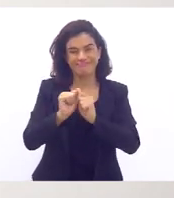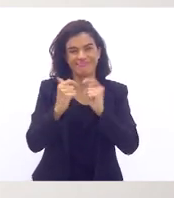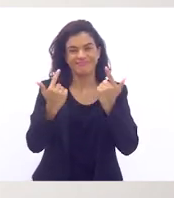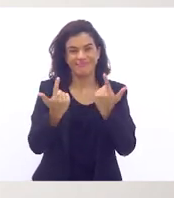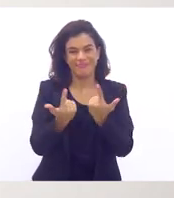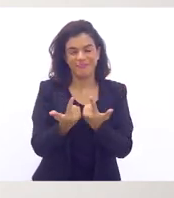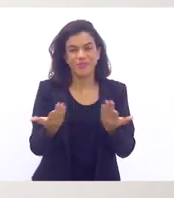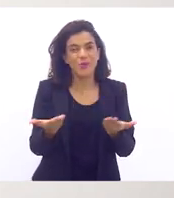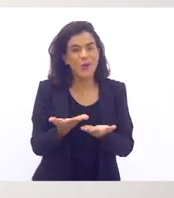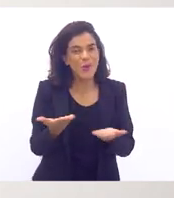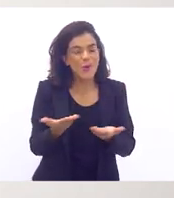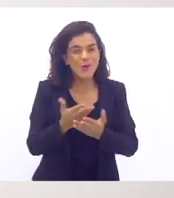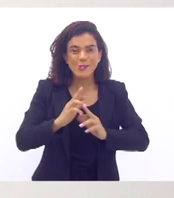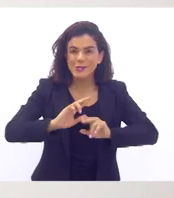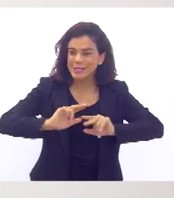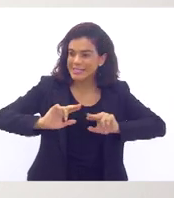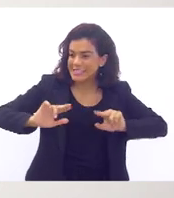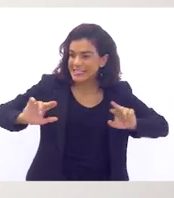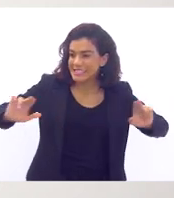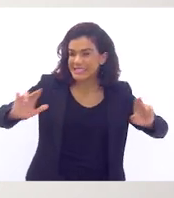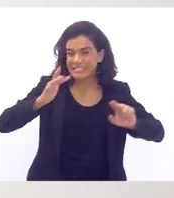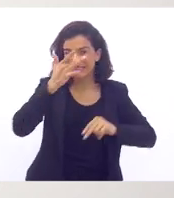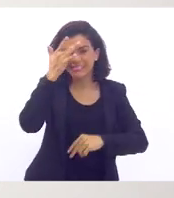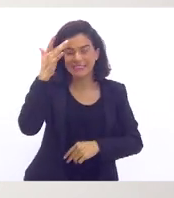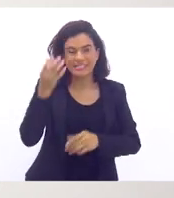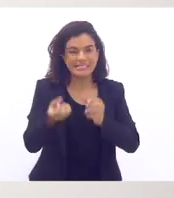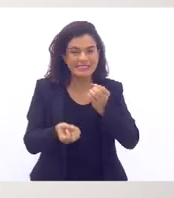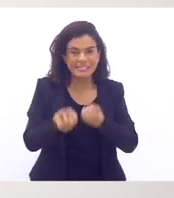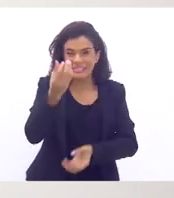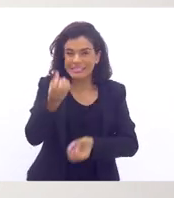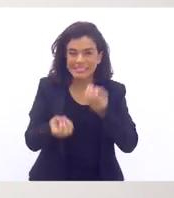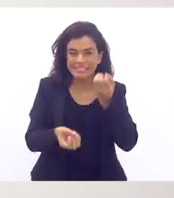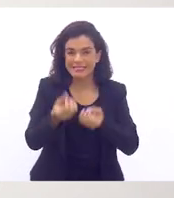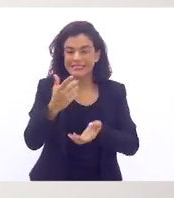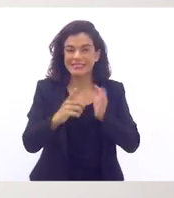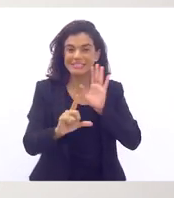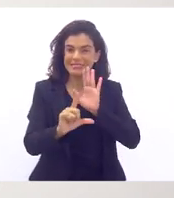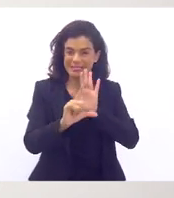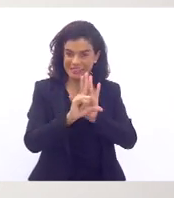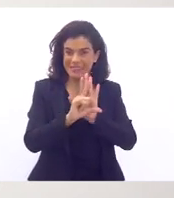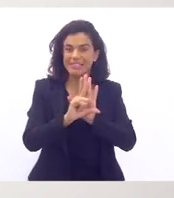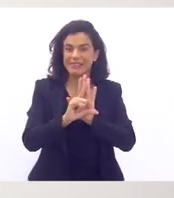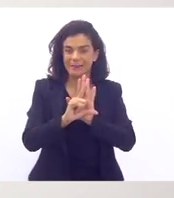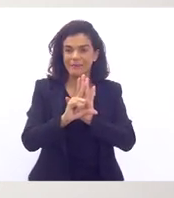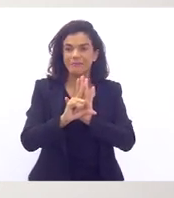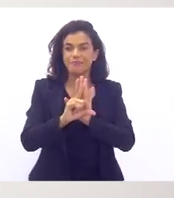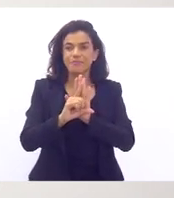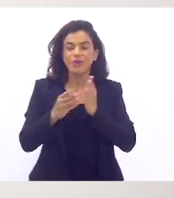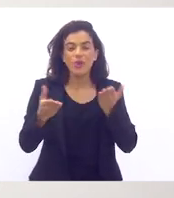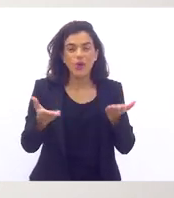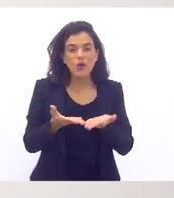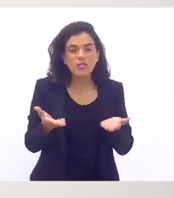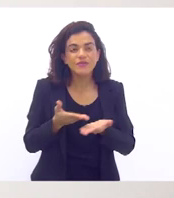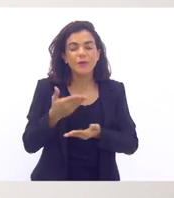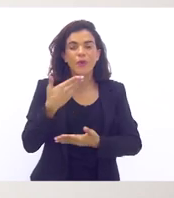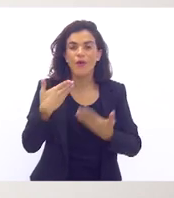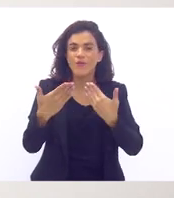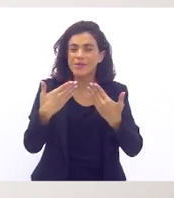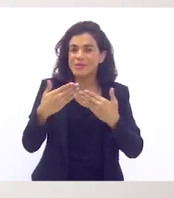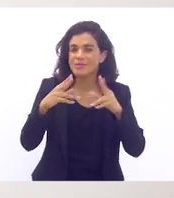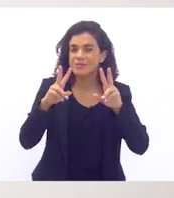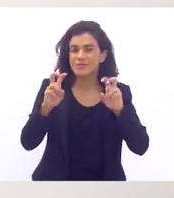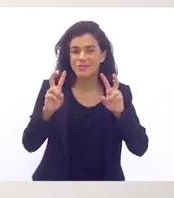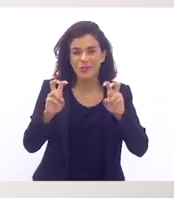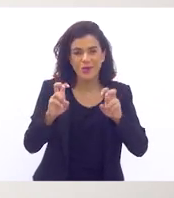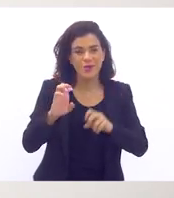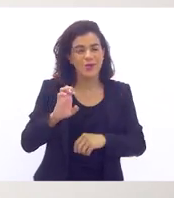diversas pessoas também com outras leis mas hoje está discutindo aqui bolhosa e eu